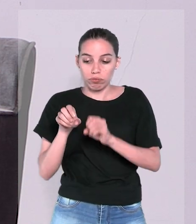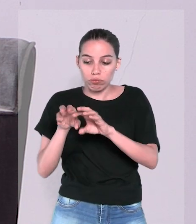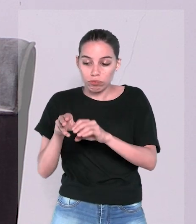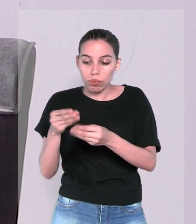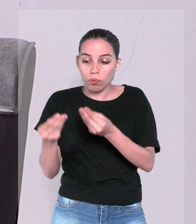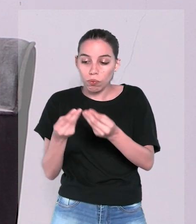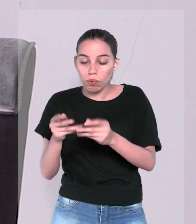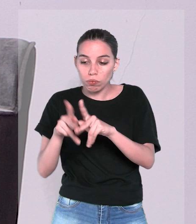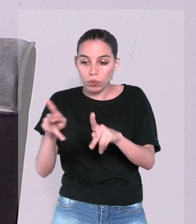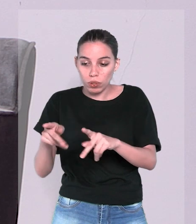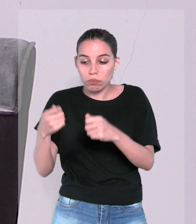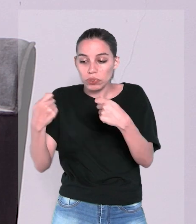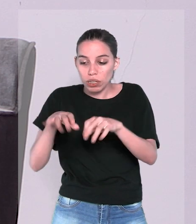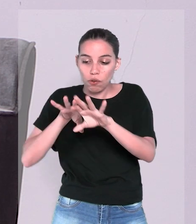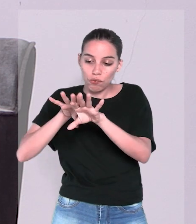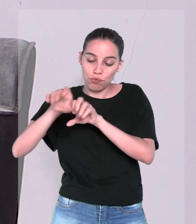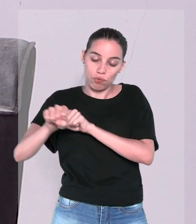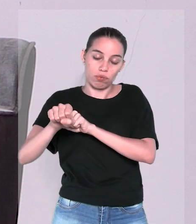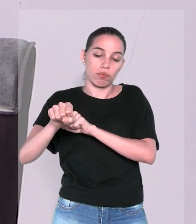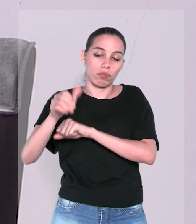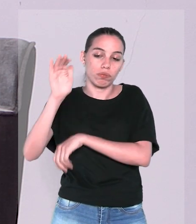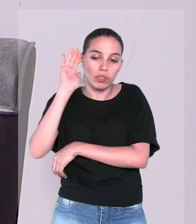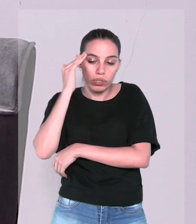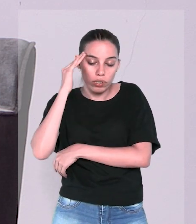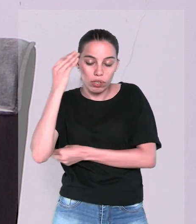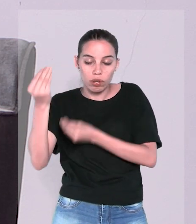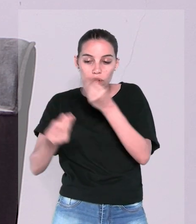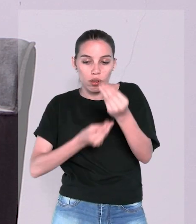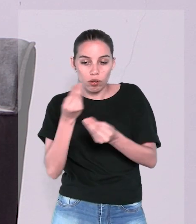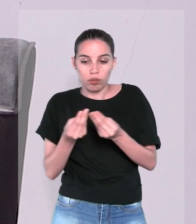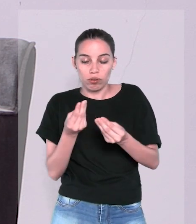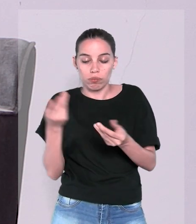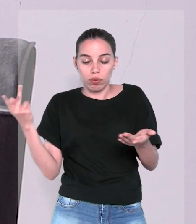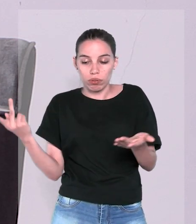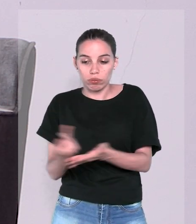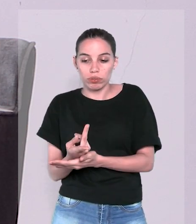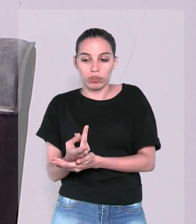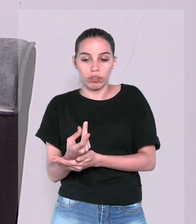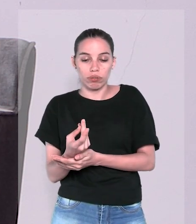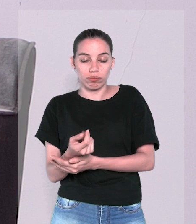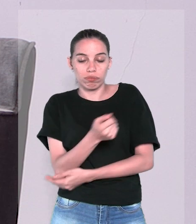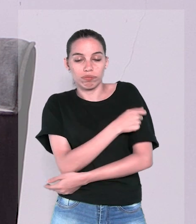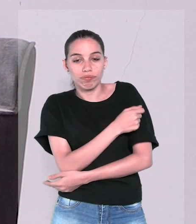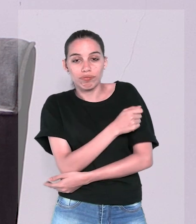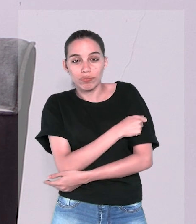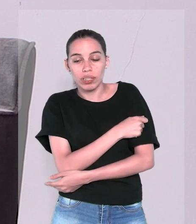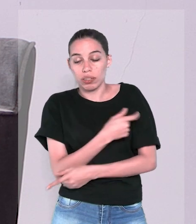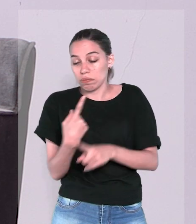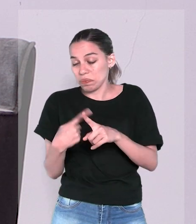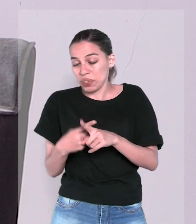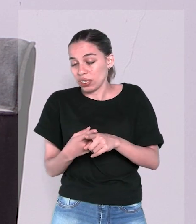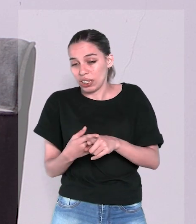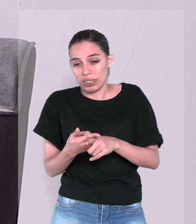Sensível. Nesse livro, o Maffesoli apresenta uma teoria com a qual eu concordo. Ele diz que houve aí